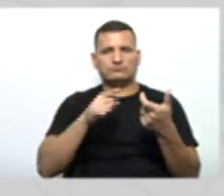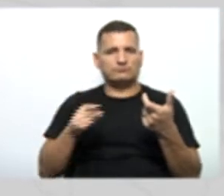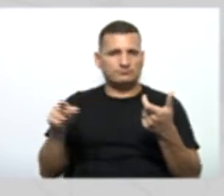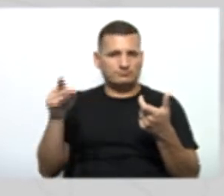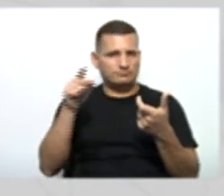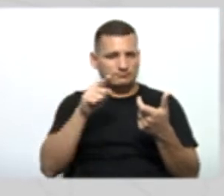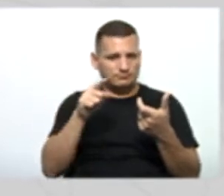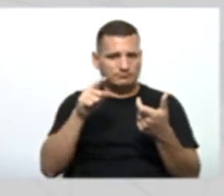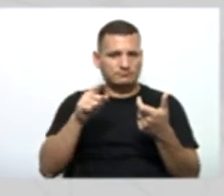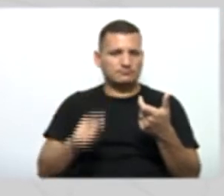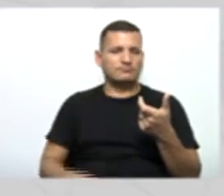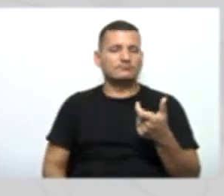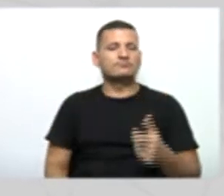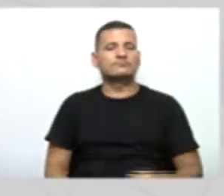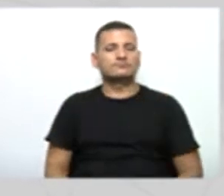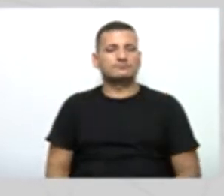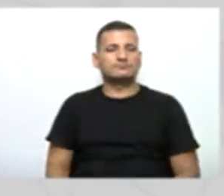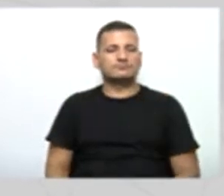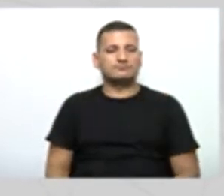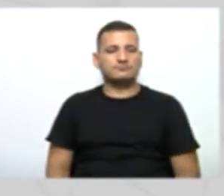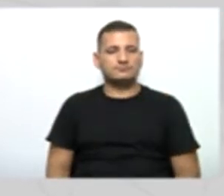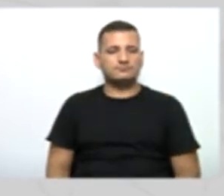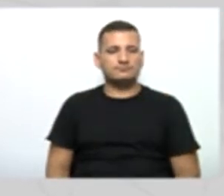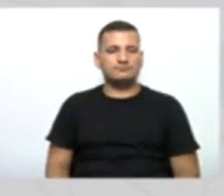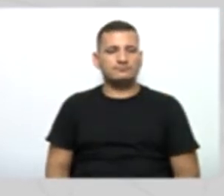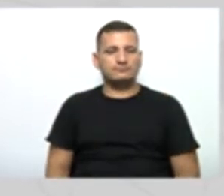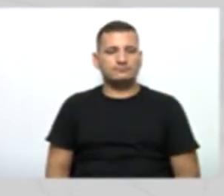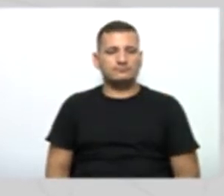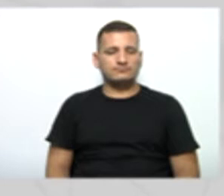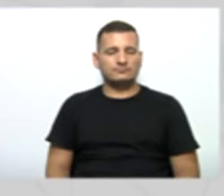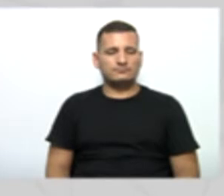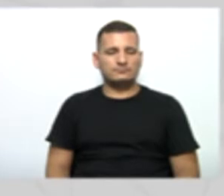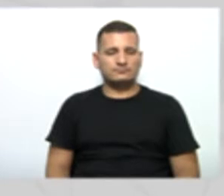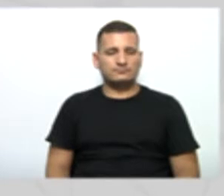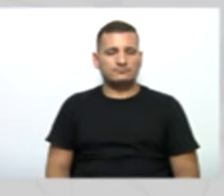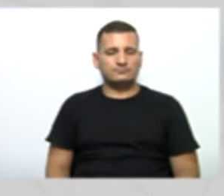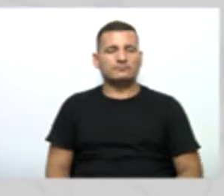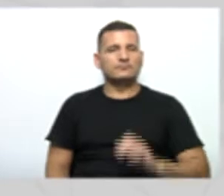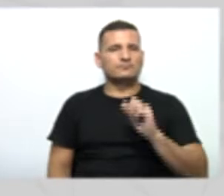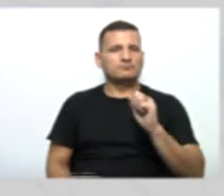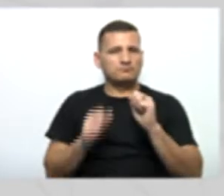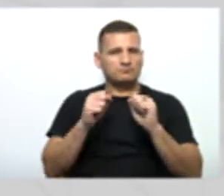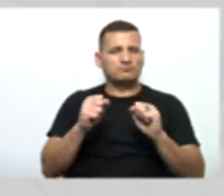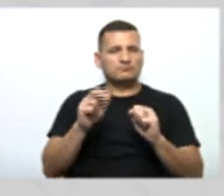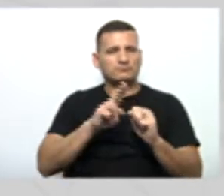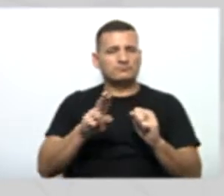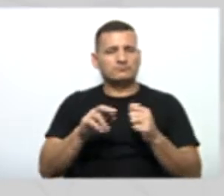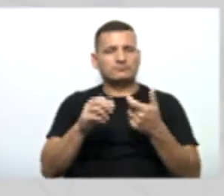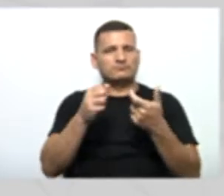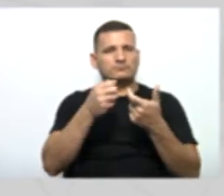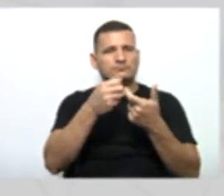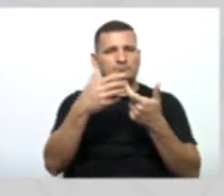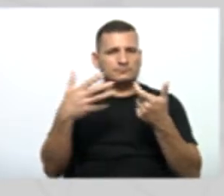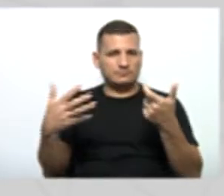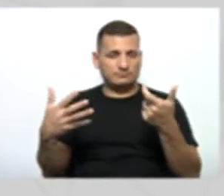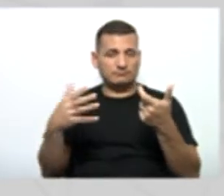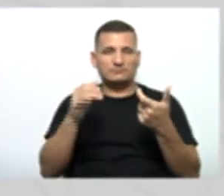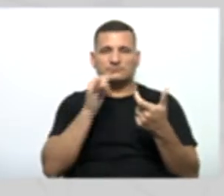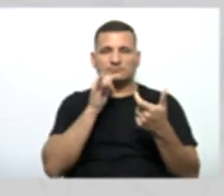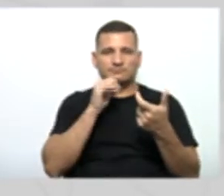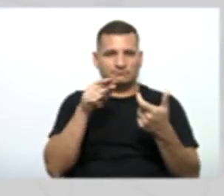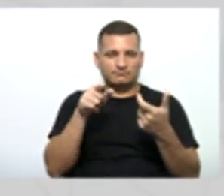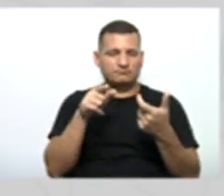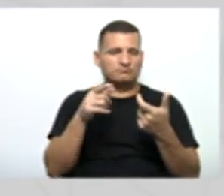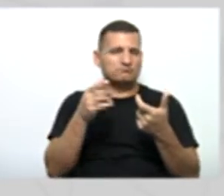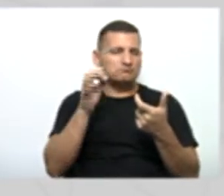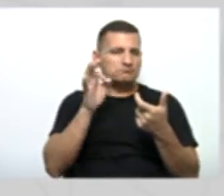pode executar um ou mais casos de uso também. Então, eu posso utilizar a extensão nesse exemplo aí? Com certeza, gente, ó, quando